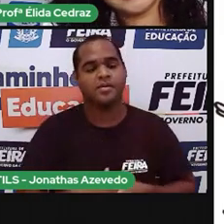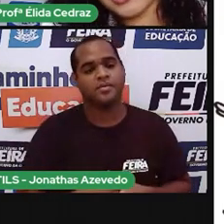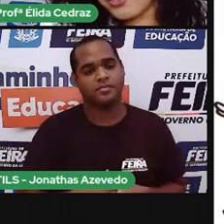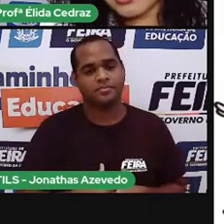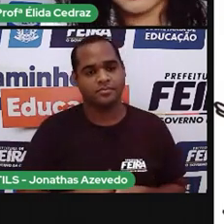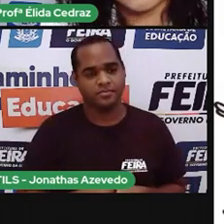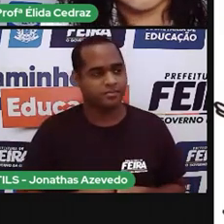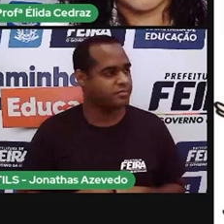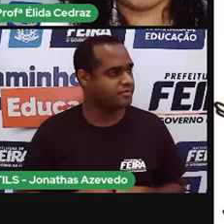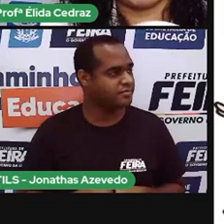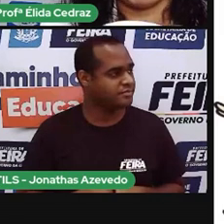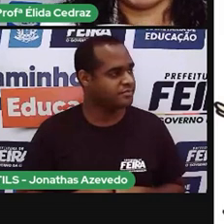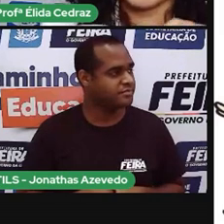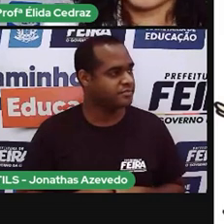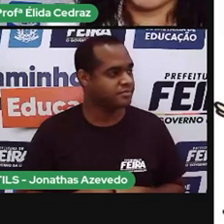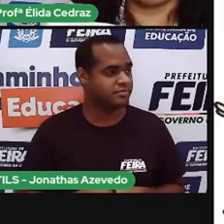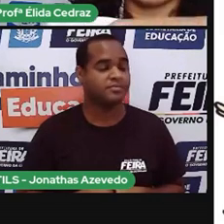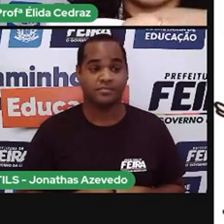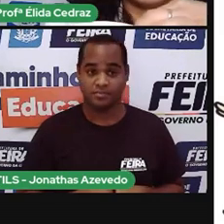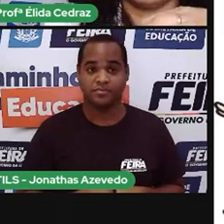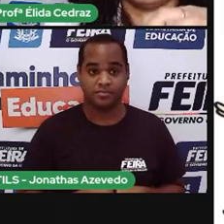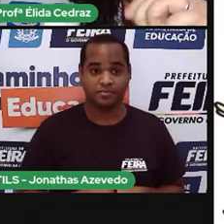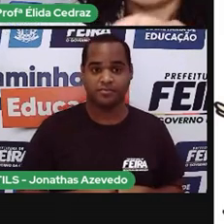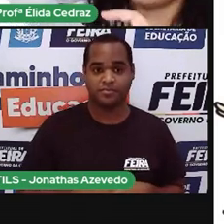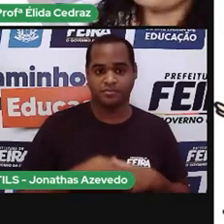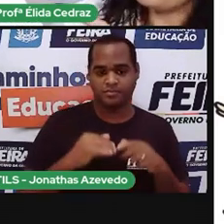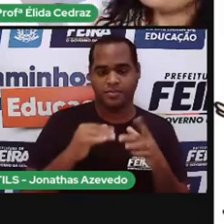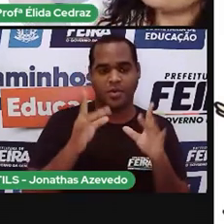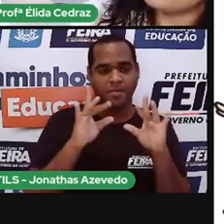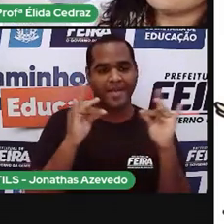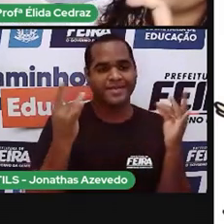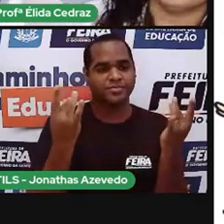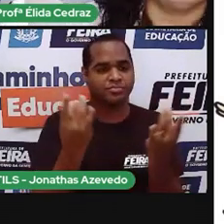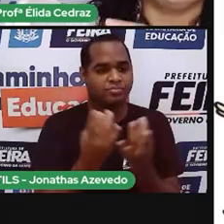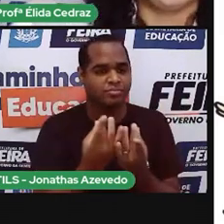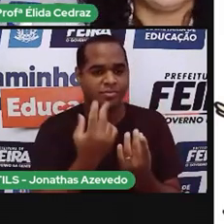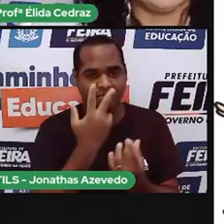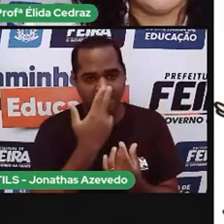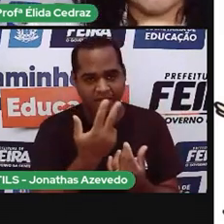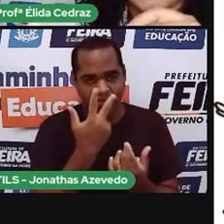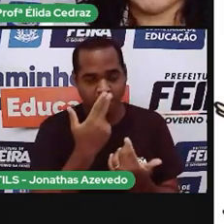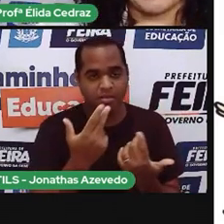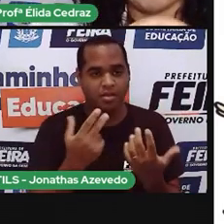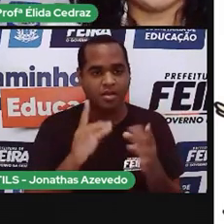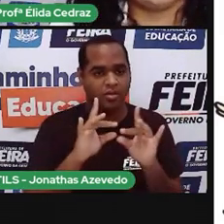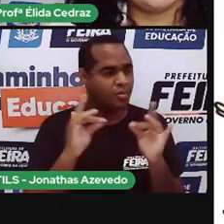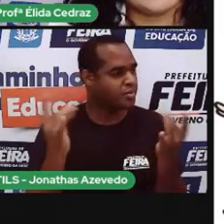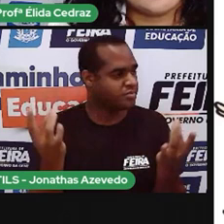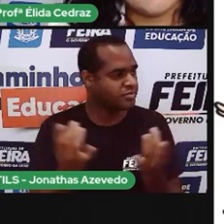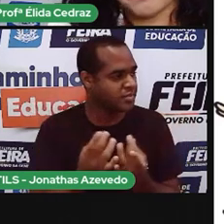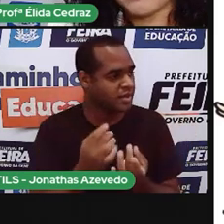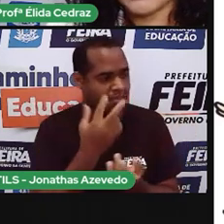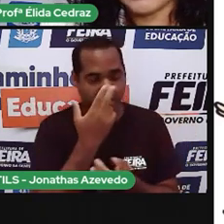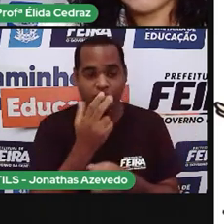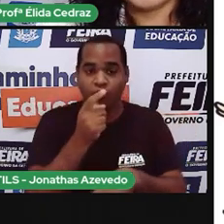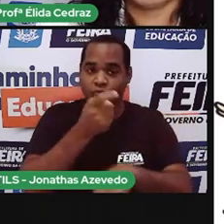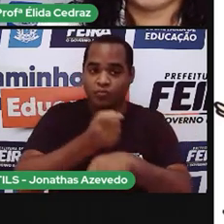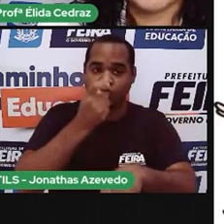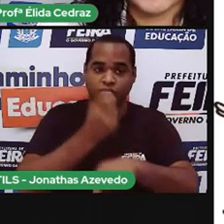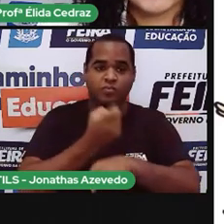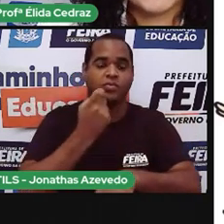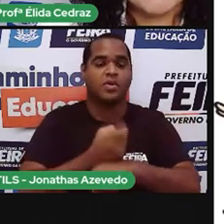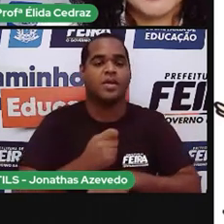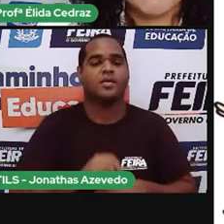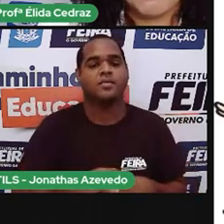Oi e a profecia com plástico transparente eu dobrei ele ficar bem durinho